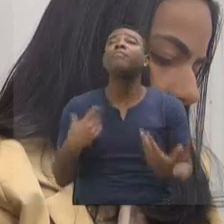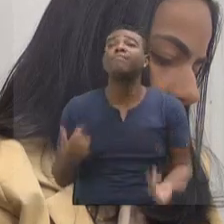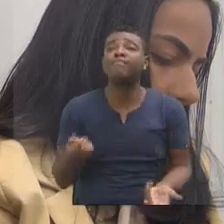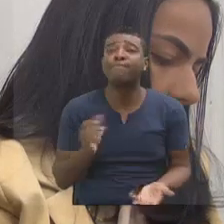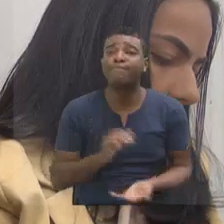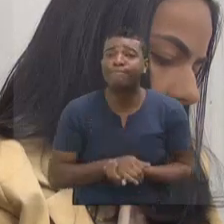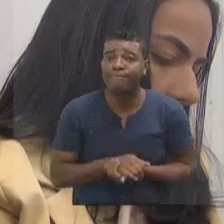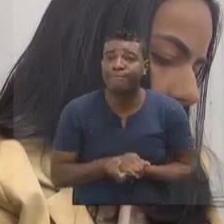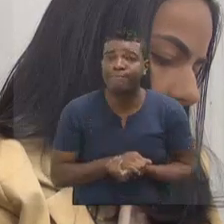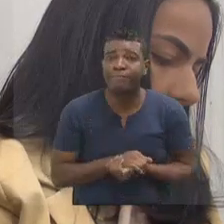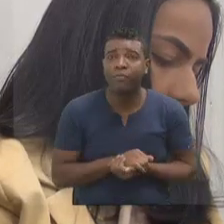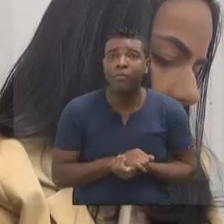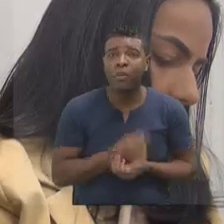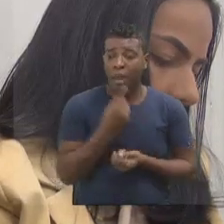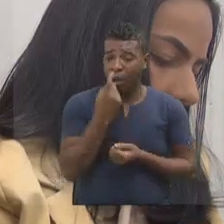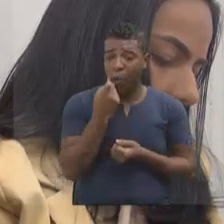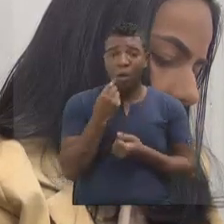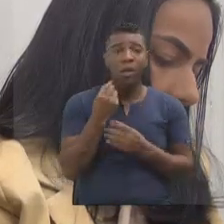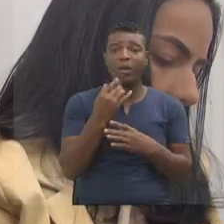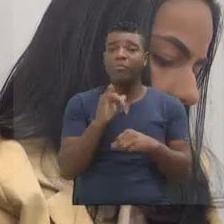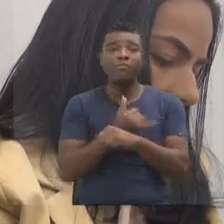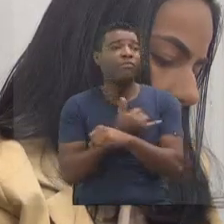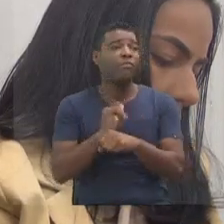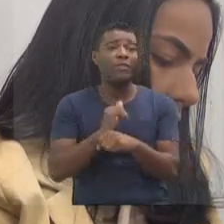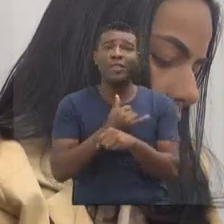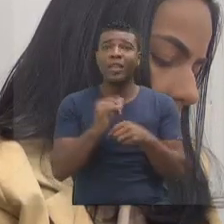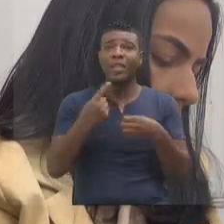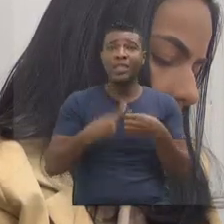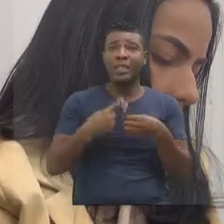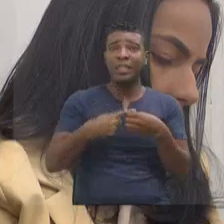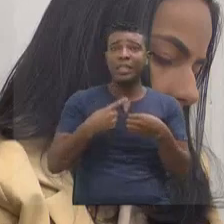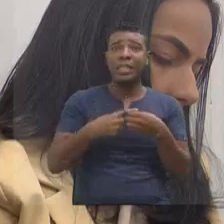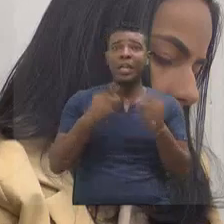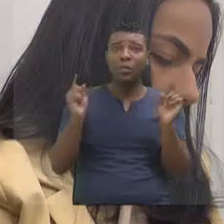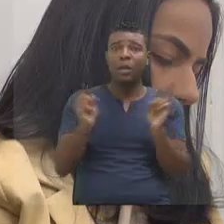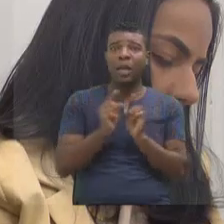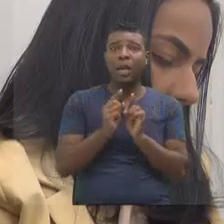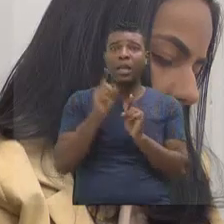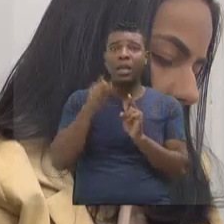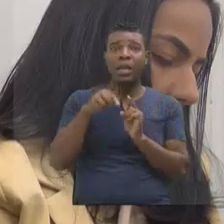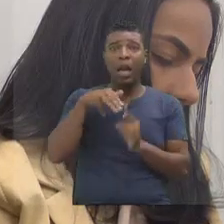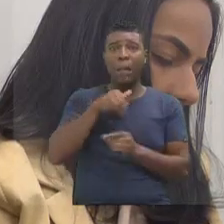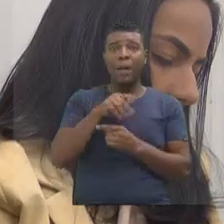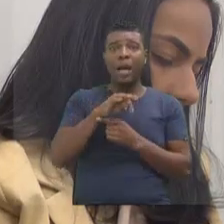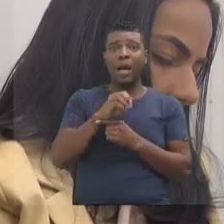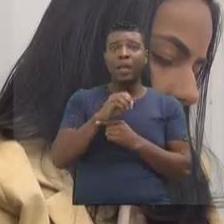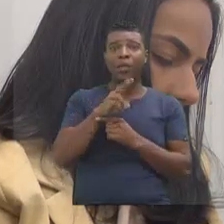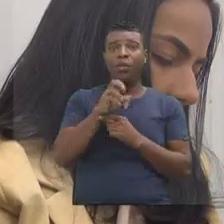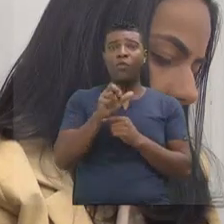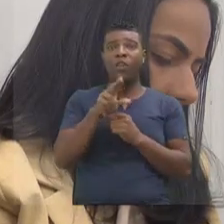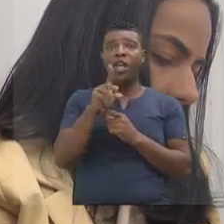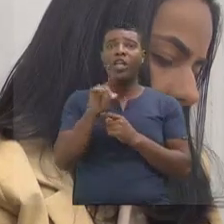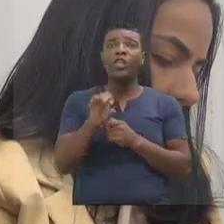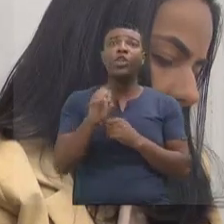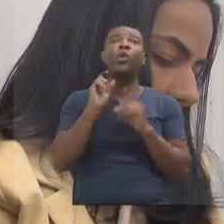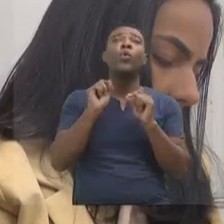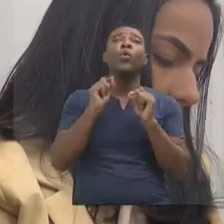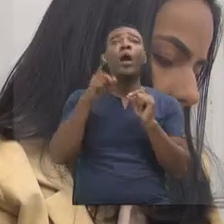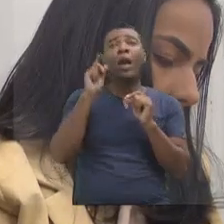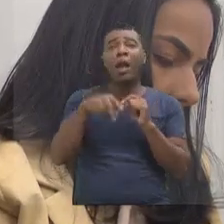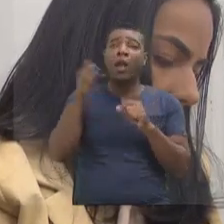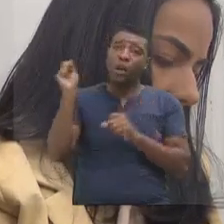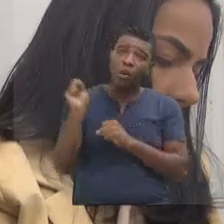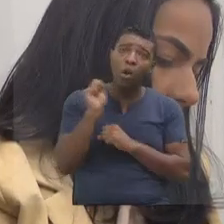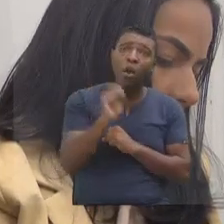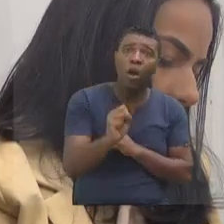a única saída para uma cidade pequena que mantém esse pronto-socorro que é o caso de mato verde é de verdade tendo